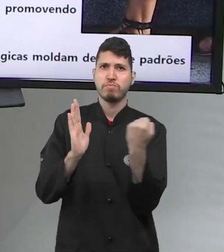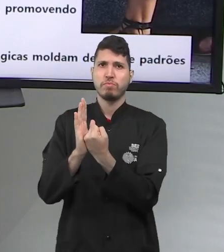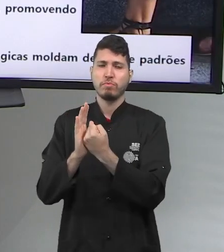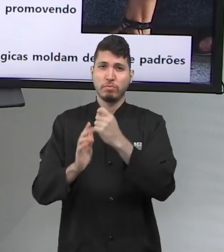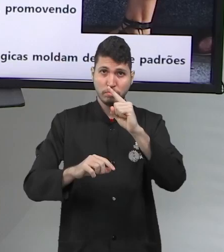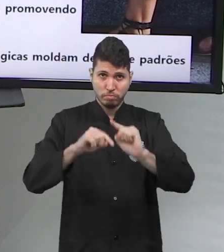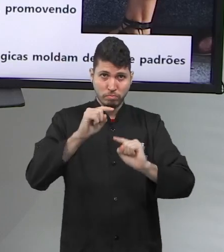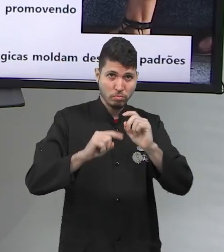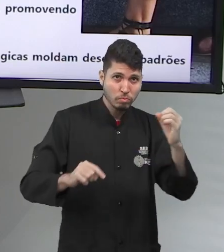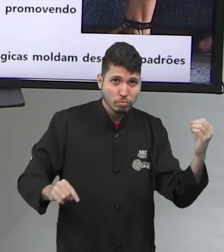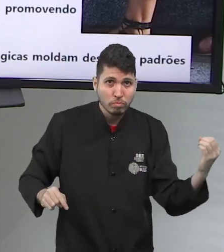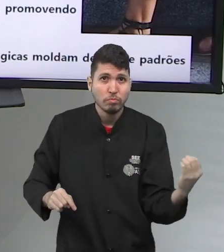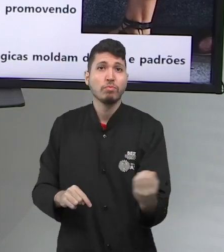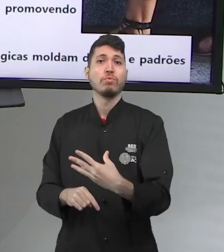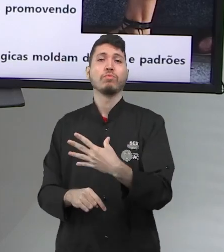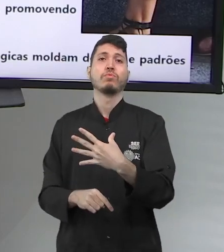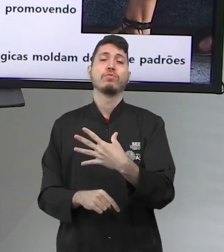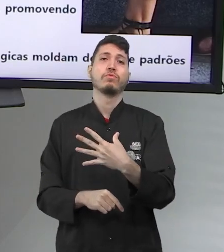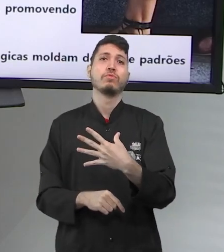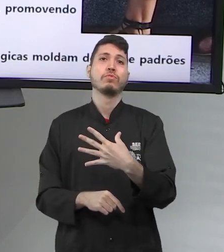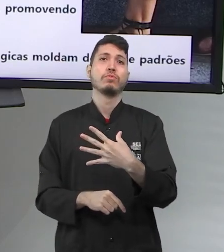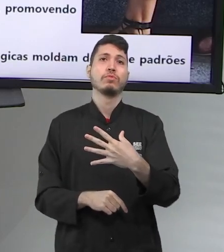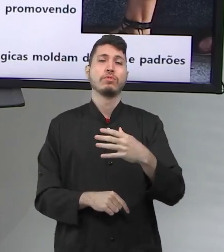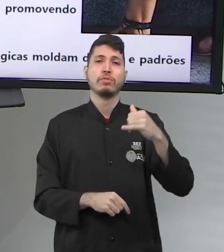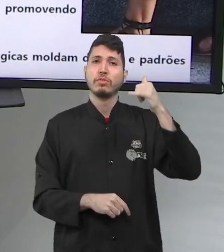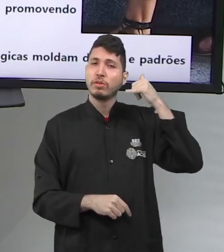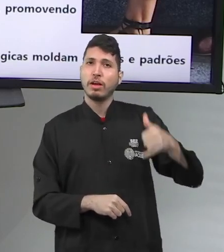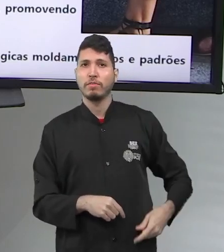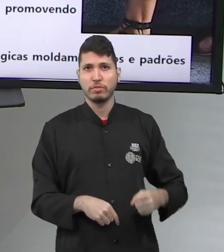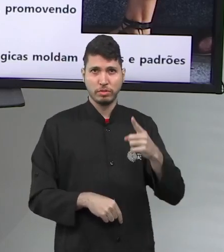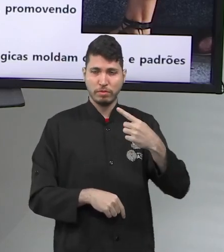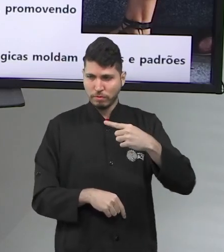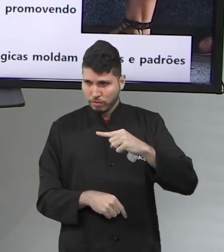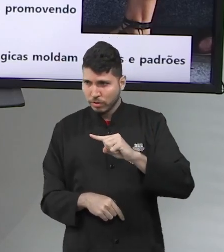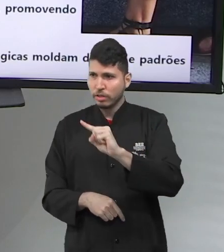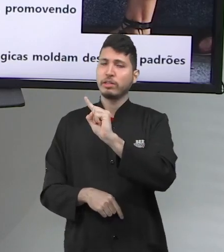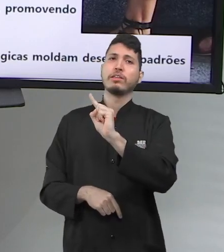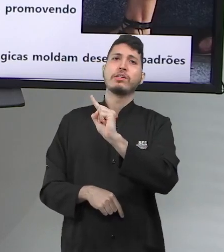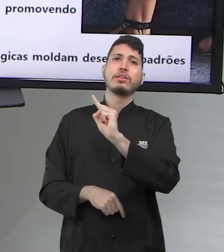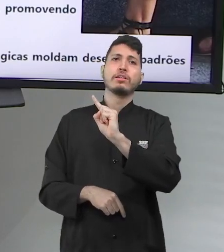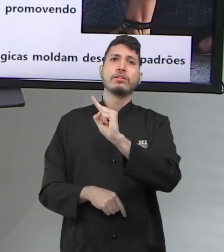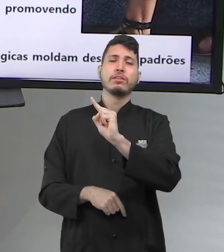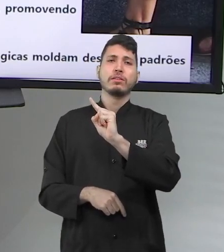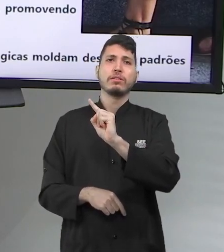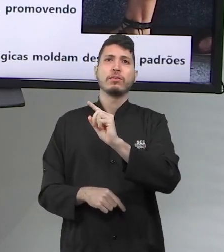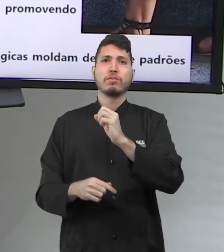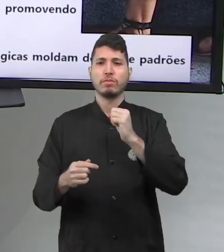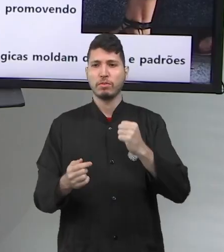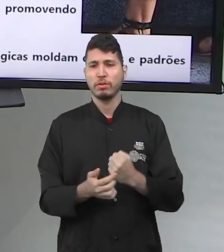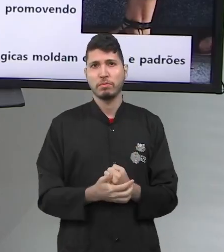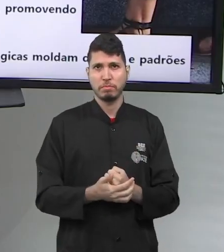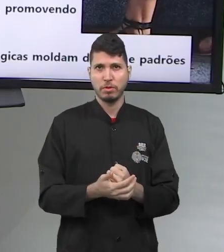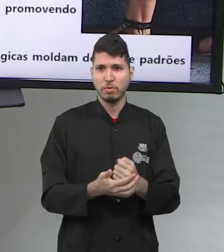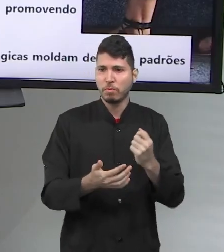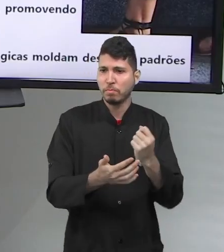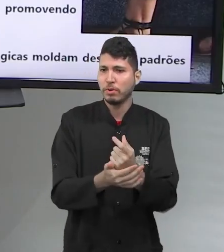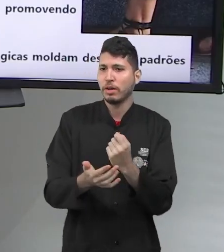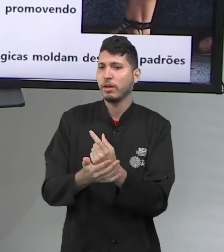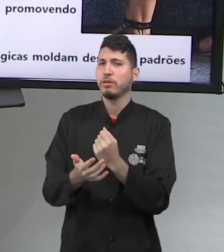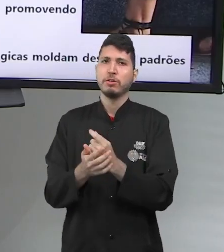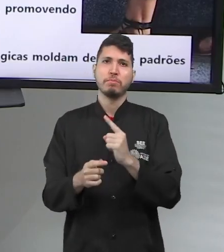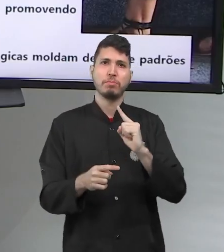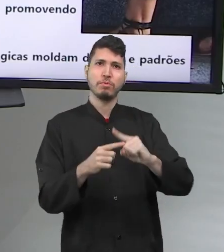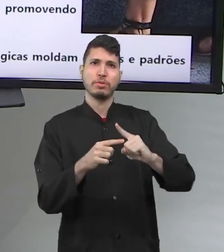novo aparelho e você vai lá, adquire ele, porque você está seguindo uma moda, porque você está